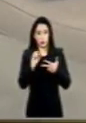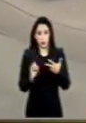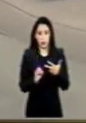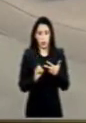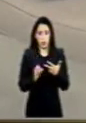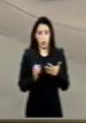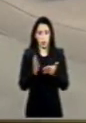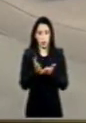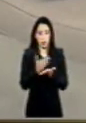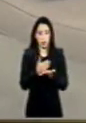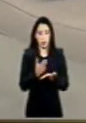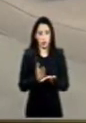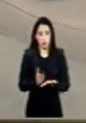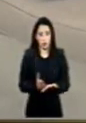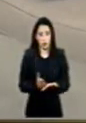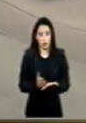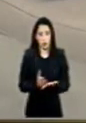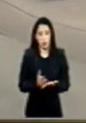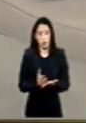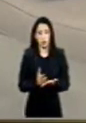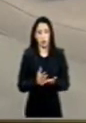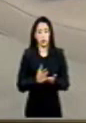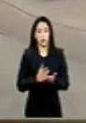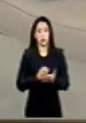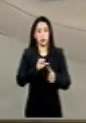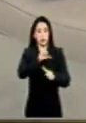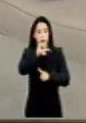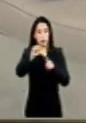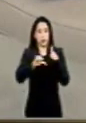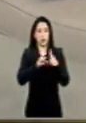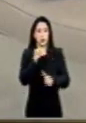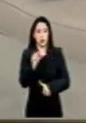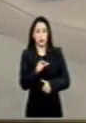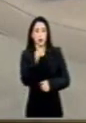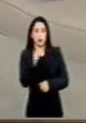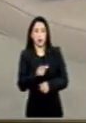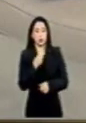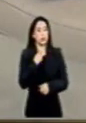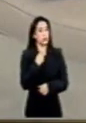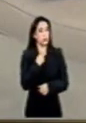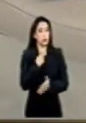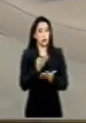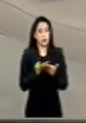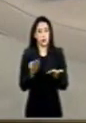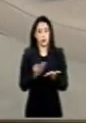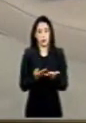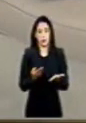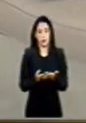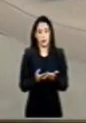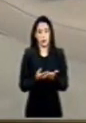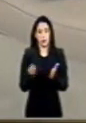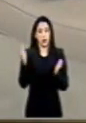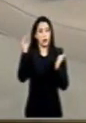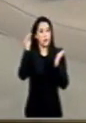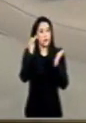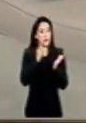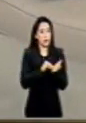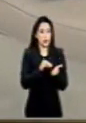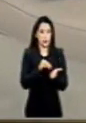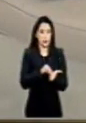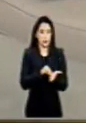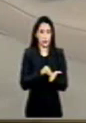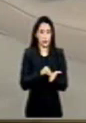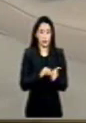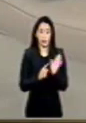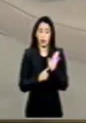acontecer de transcendência em relação ao caso, não podemos nos perder em relação ao fato em si. O fato em si